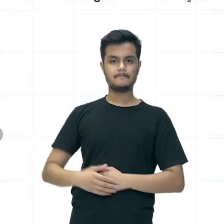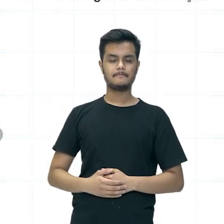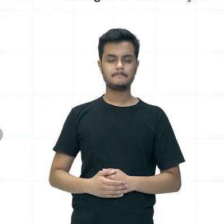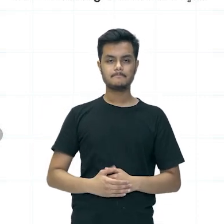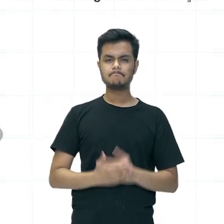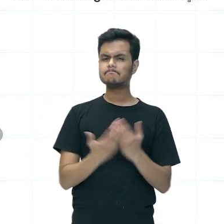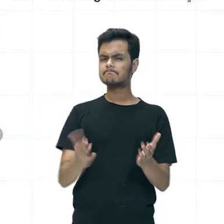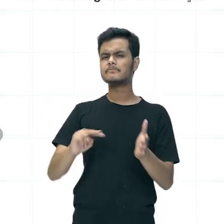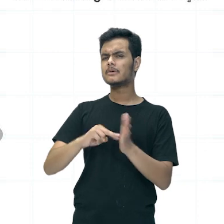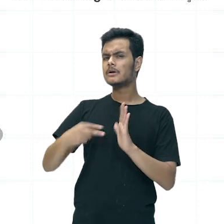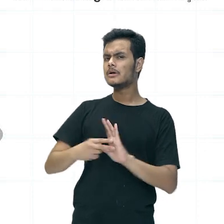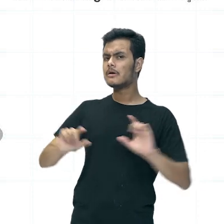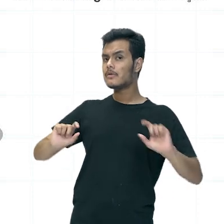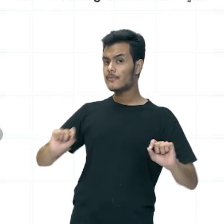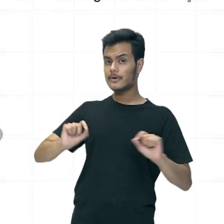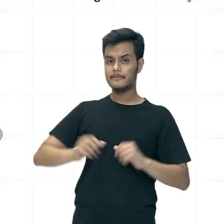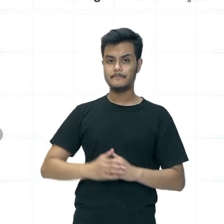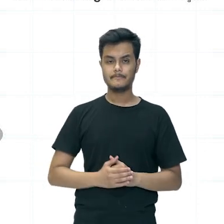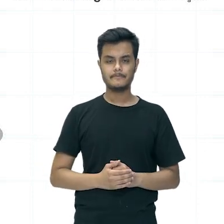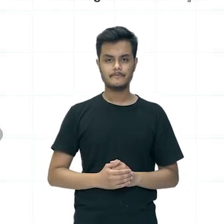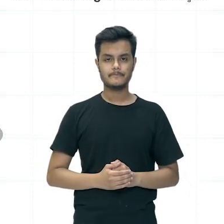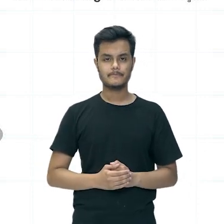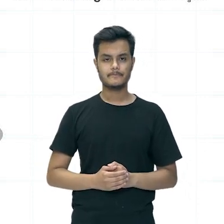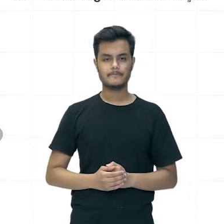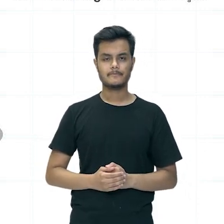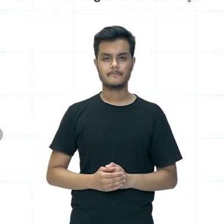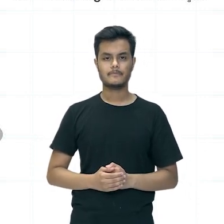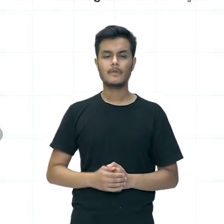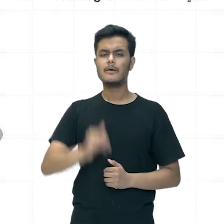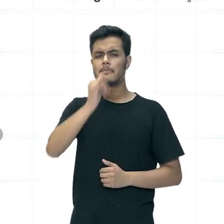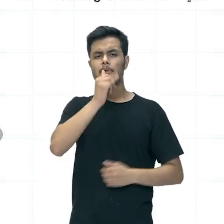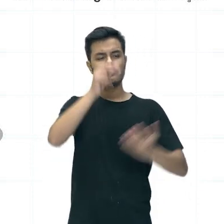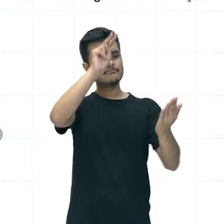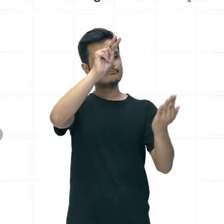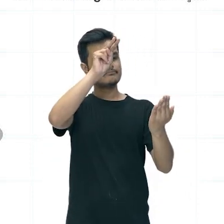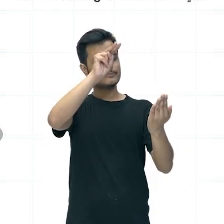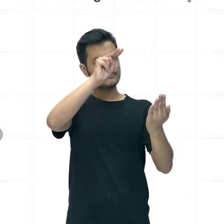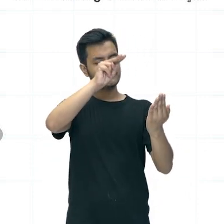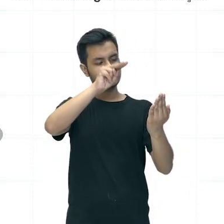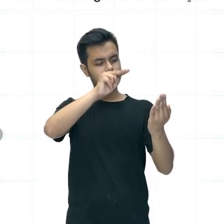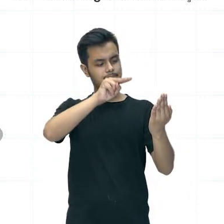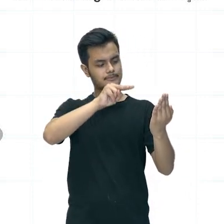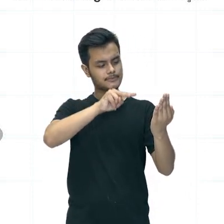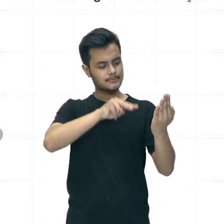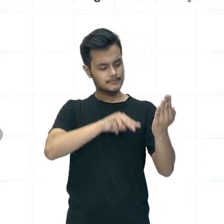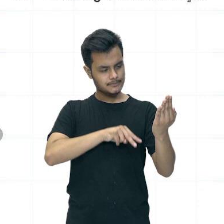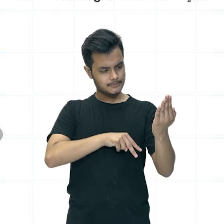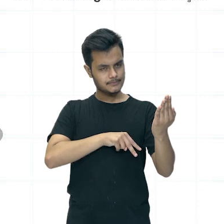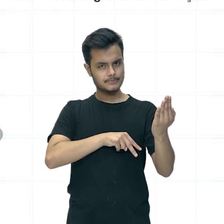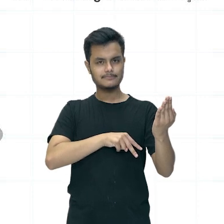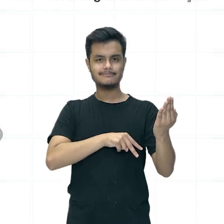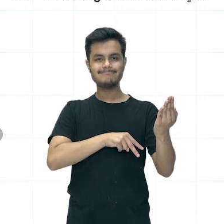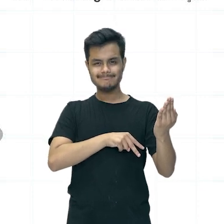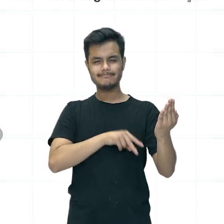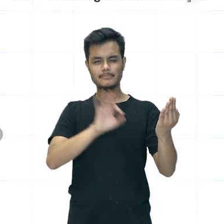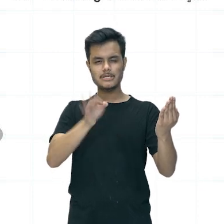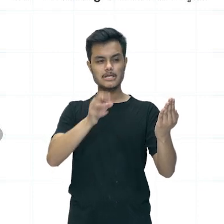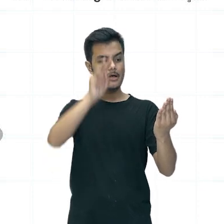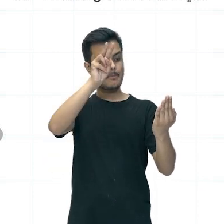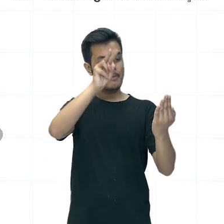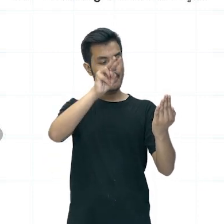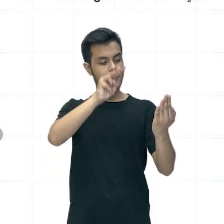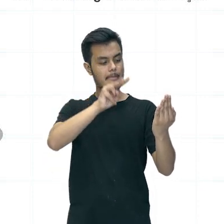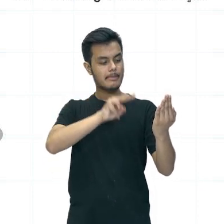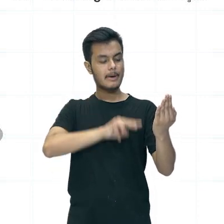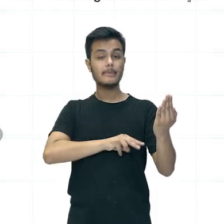O verbo scan, ele significa escanear, examinar detalhadamente, né? Codificar